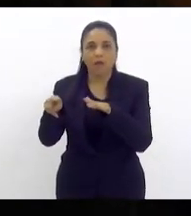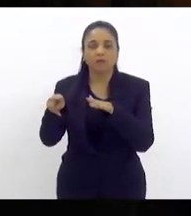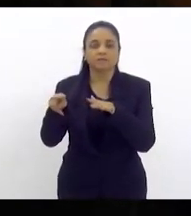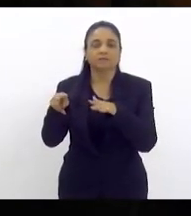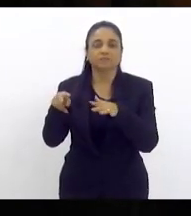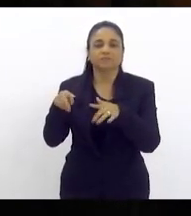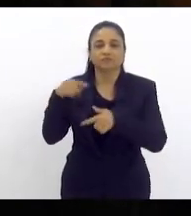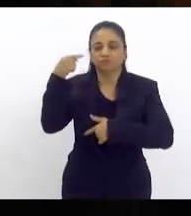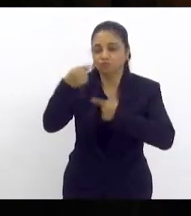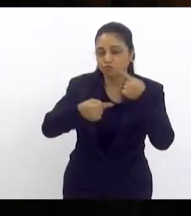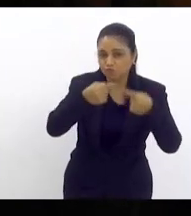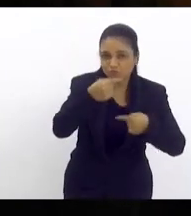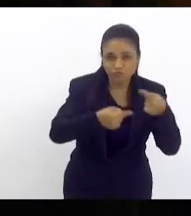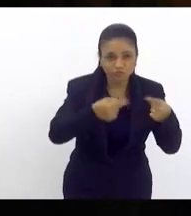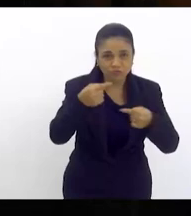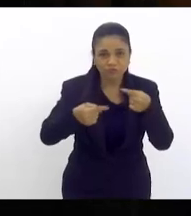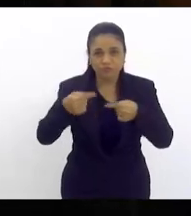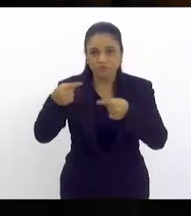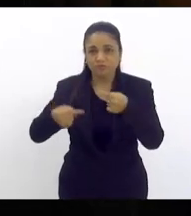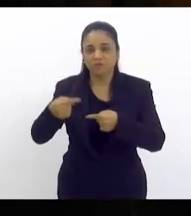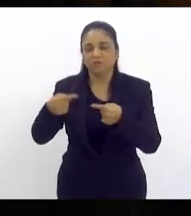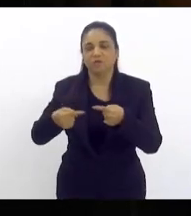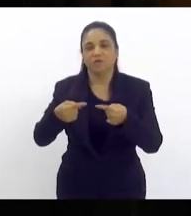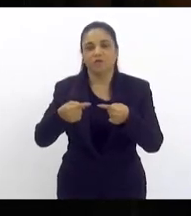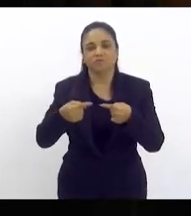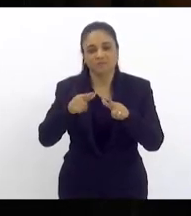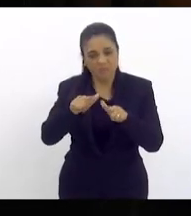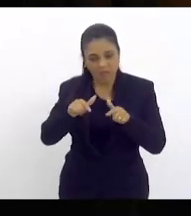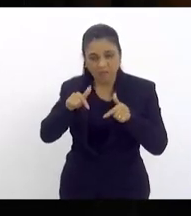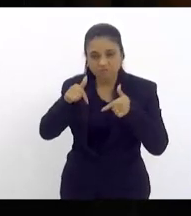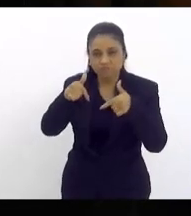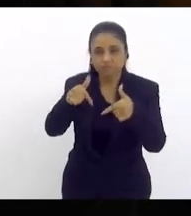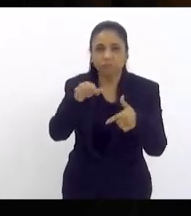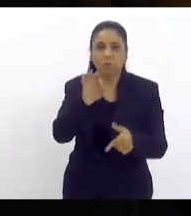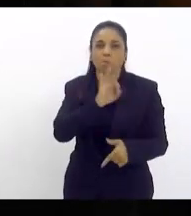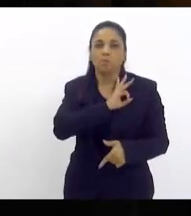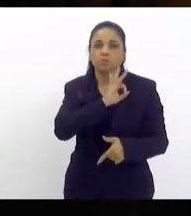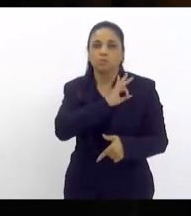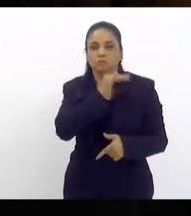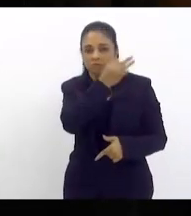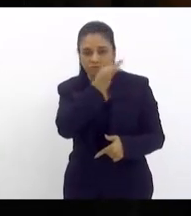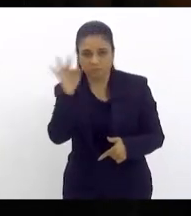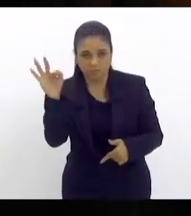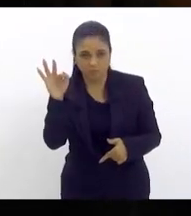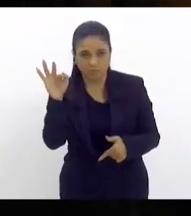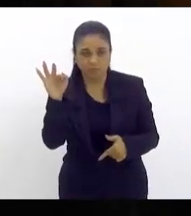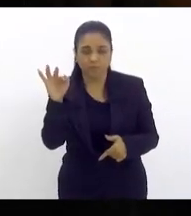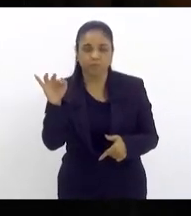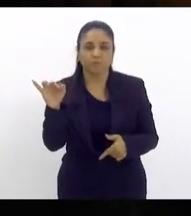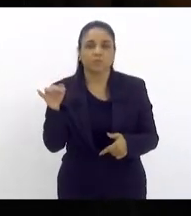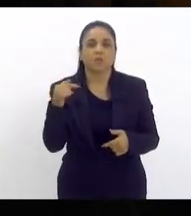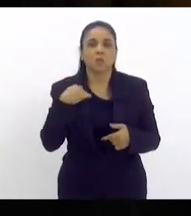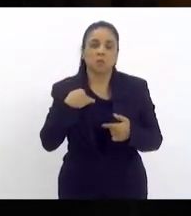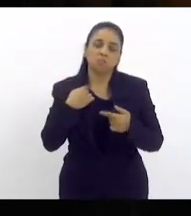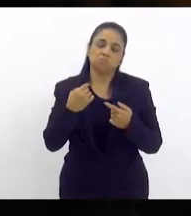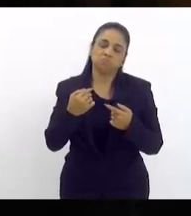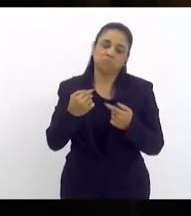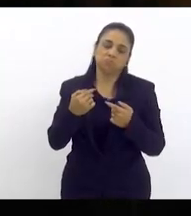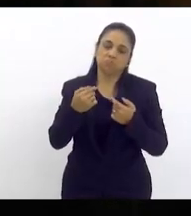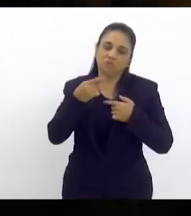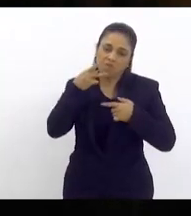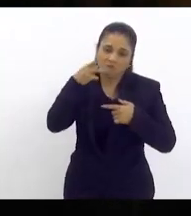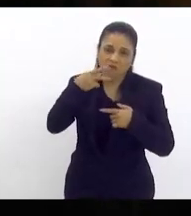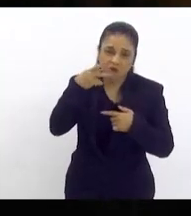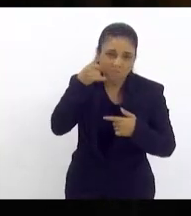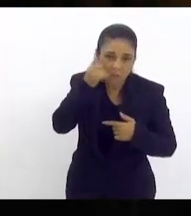turbilhões de muitas eh de muitas ações da Polícia Federal eu não poderia deixar de relatar aqui que